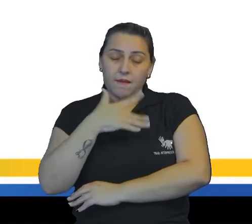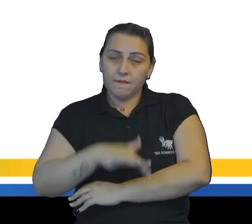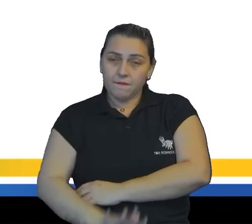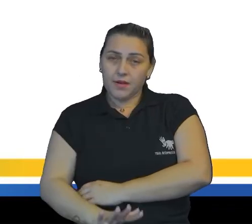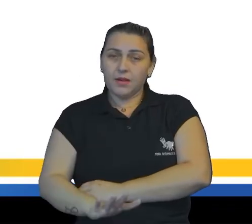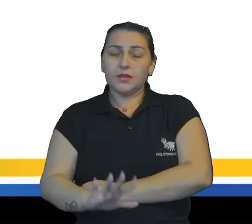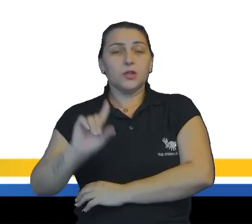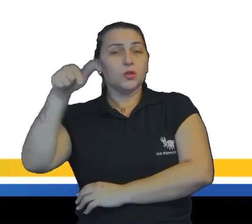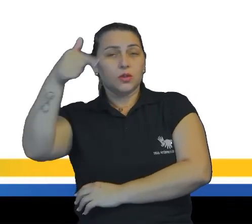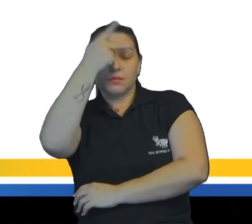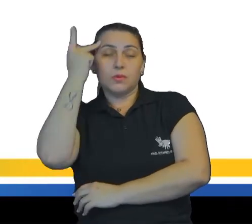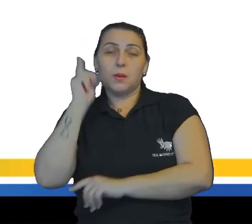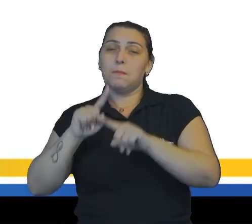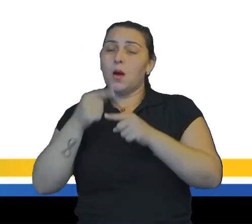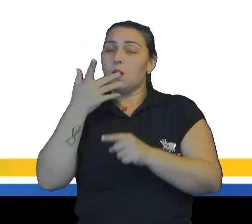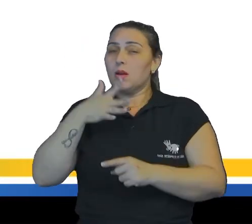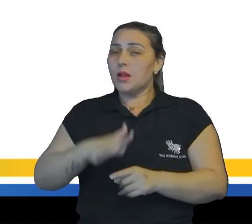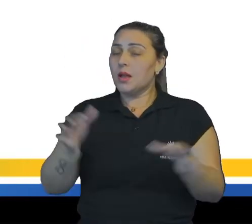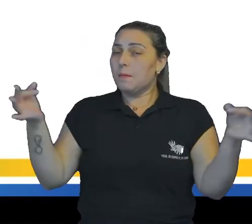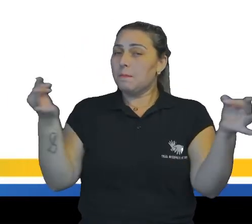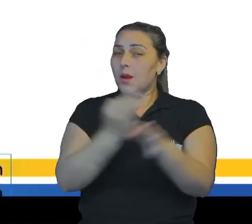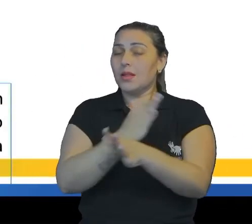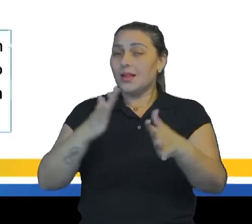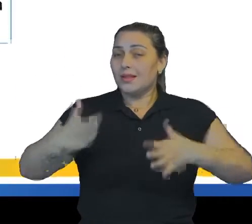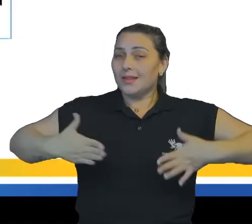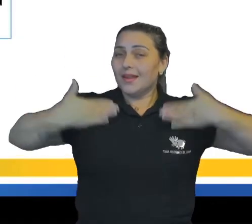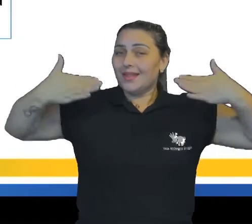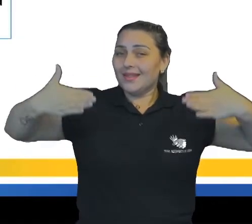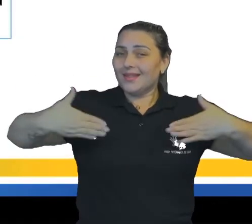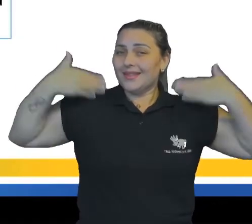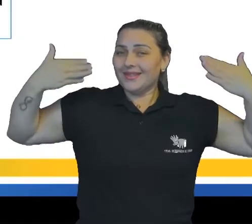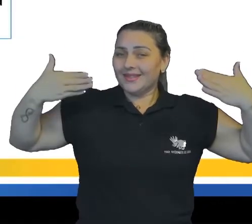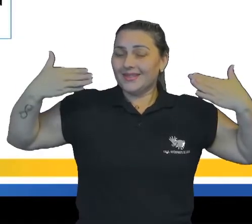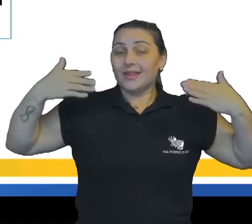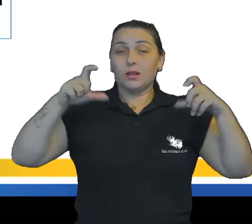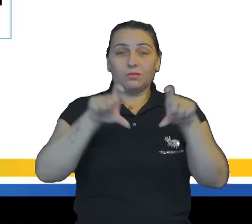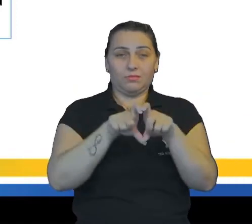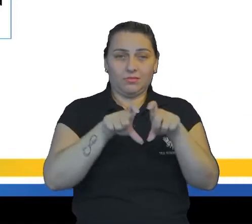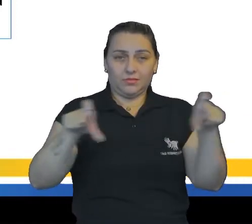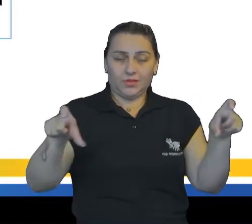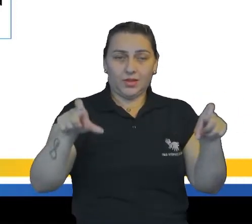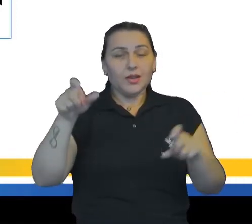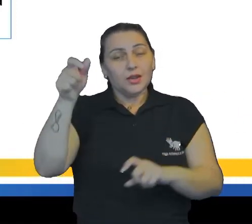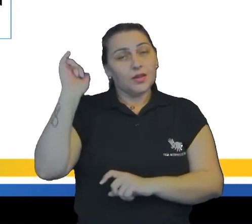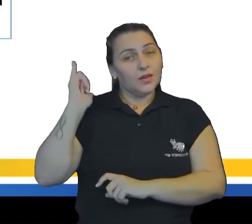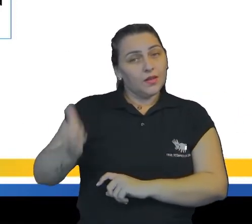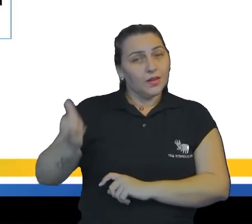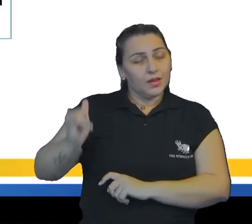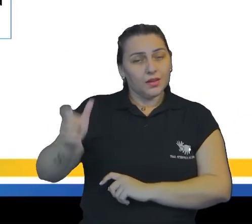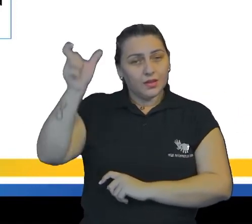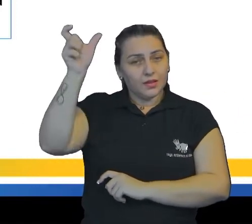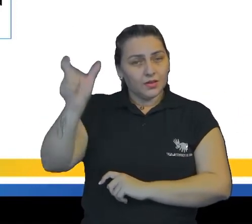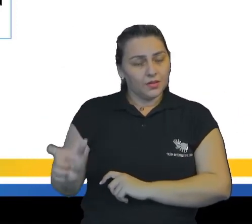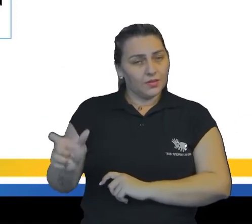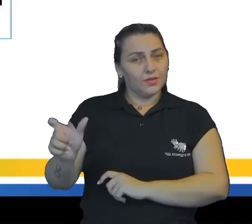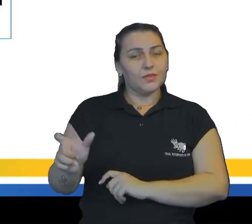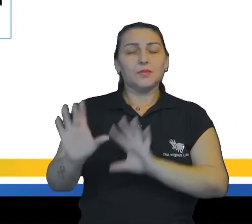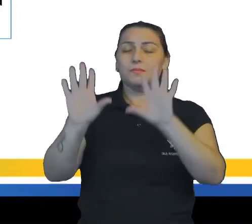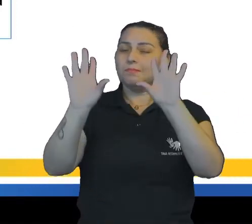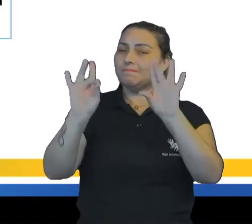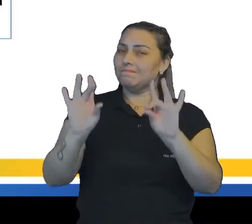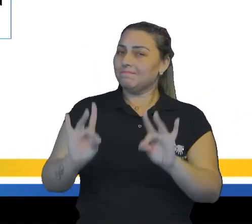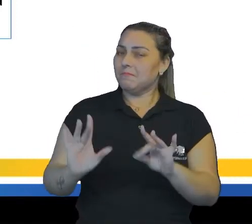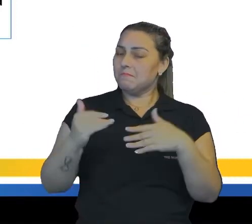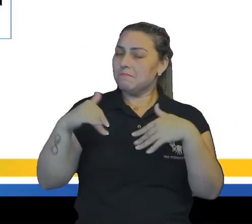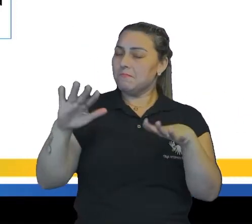diária me tornava uma criança completa de alegria. No trecho, a narradora que torna a cena descrita mais